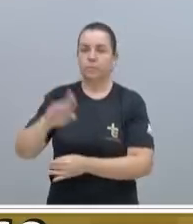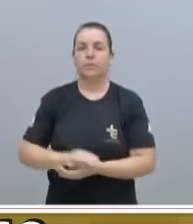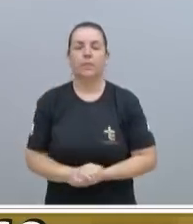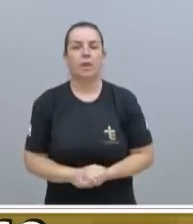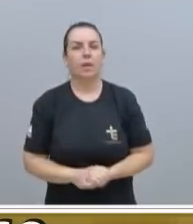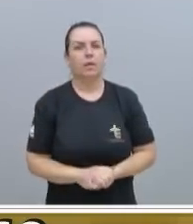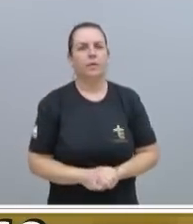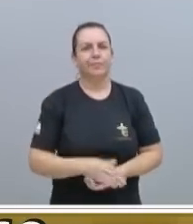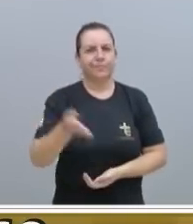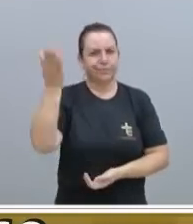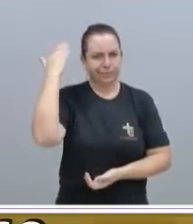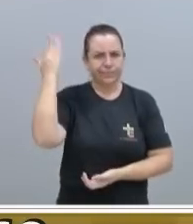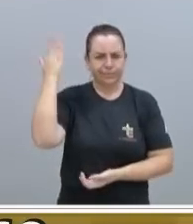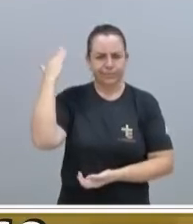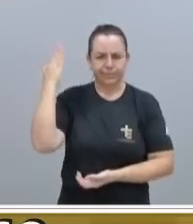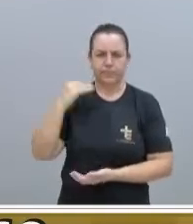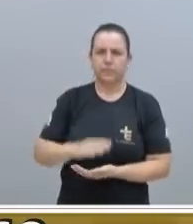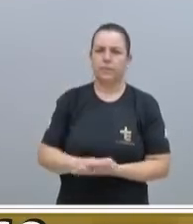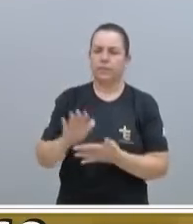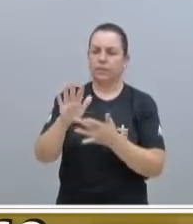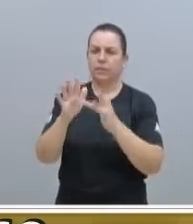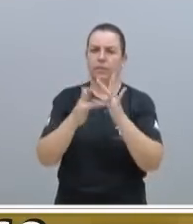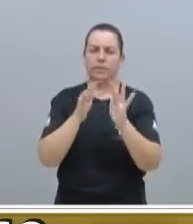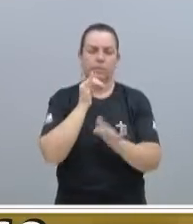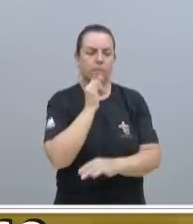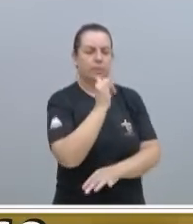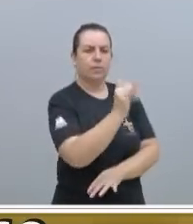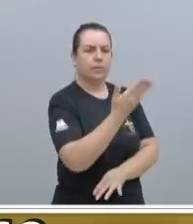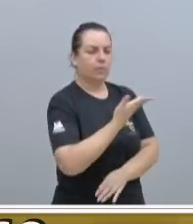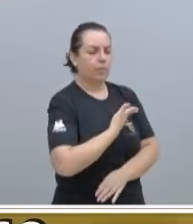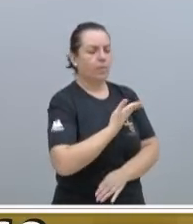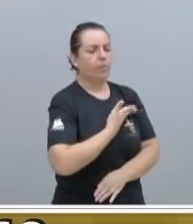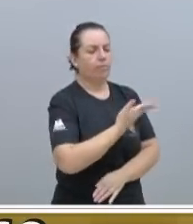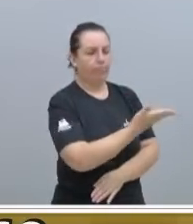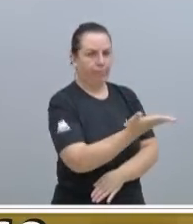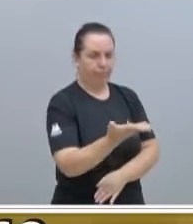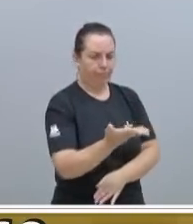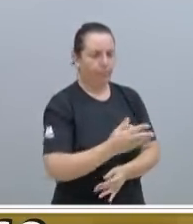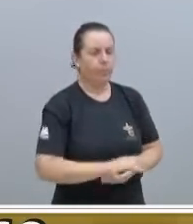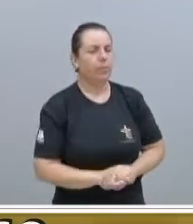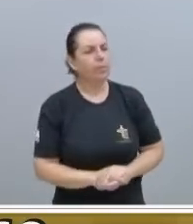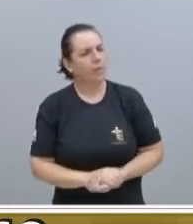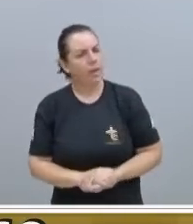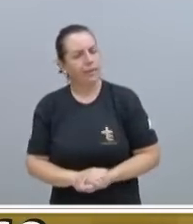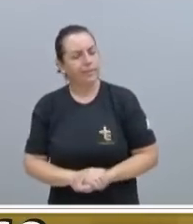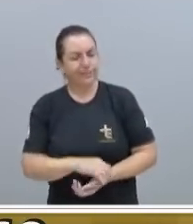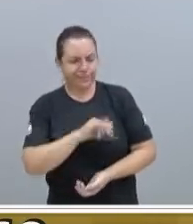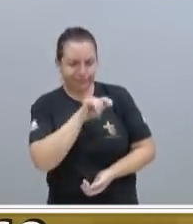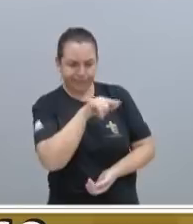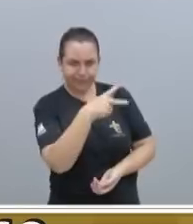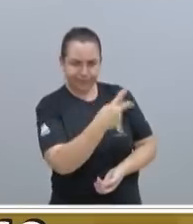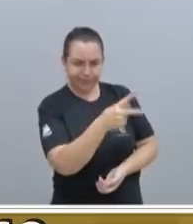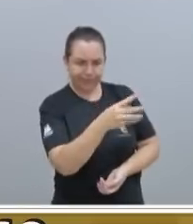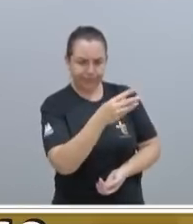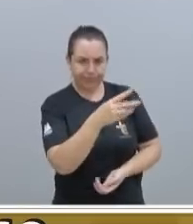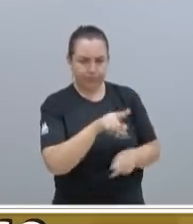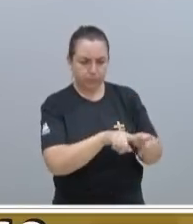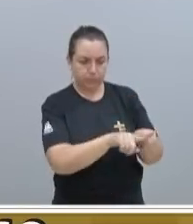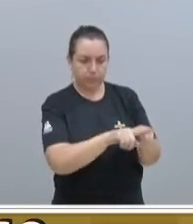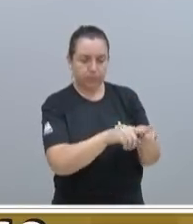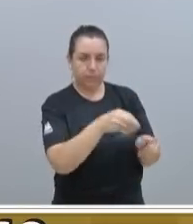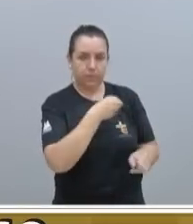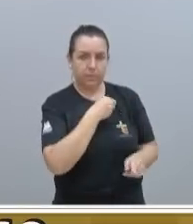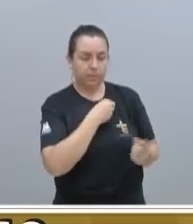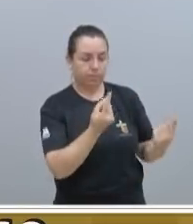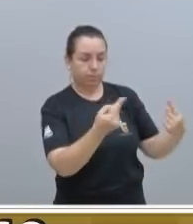naquele tempo disse jesus aos seus discípulos se teu irmão pecar contra ti